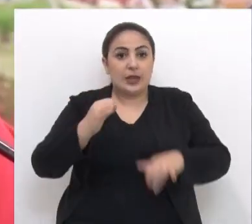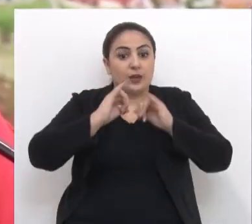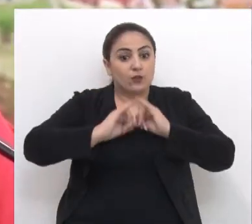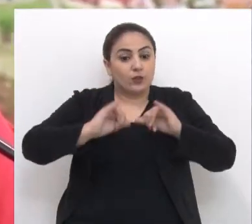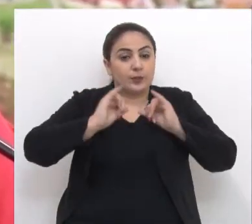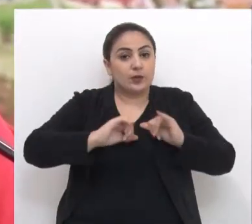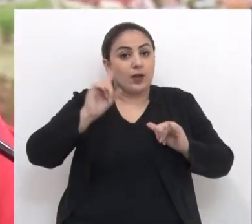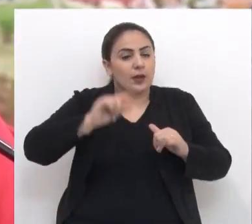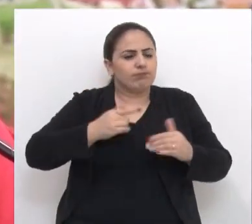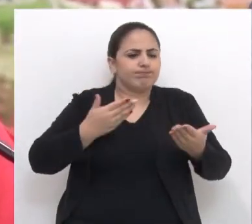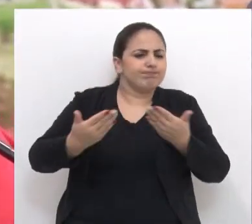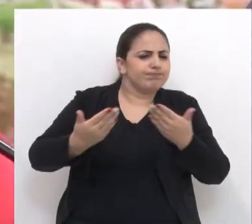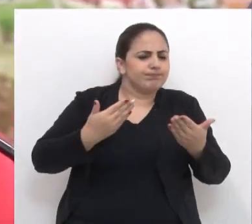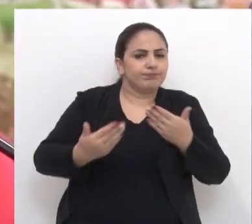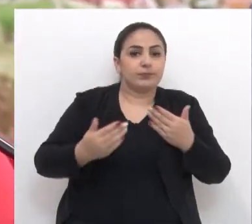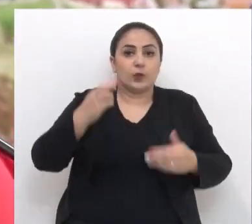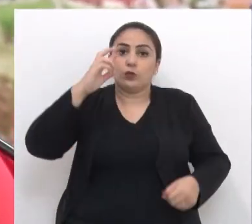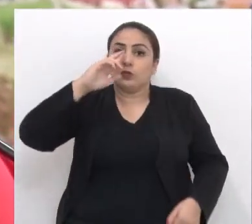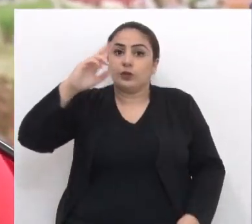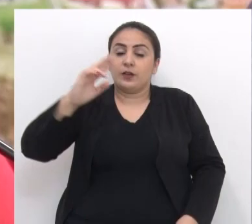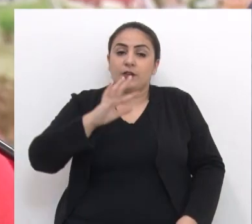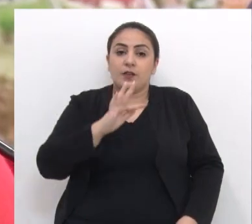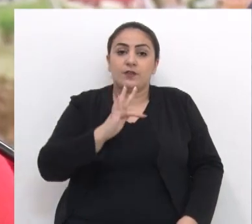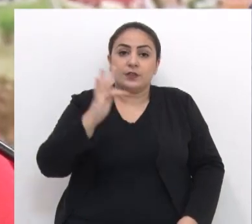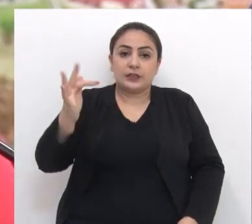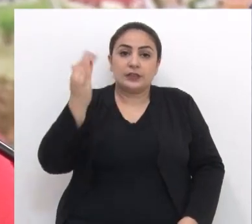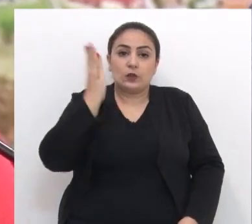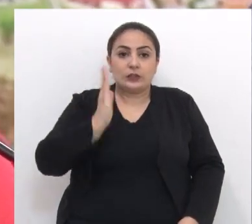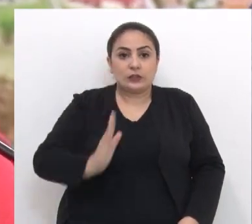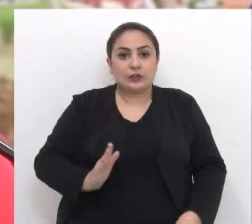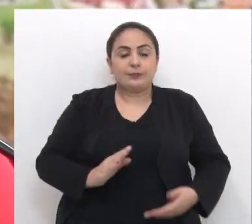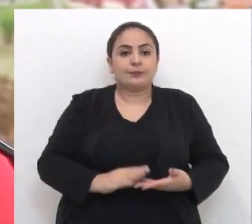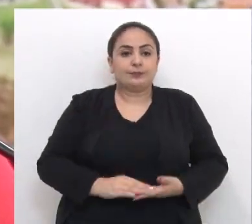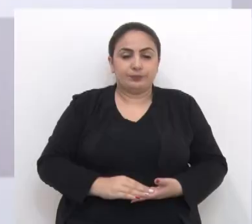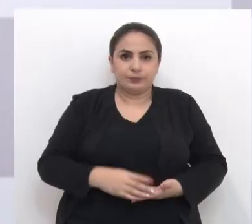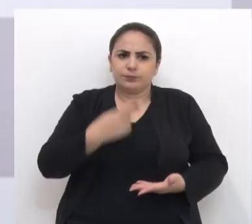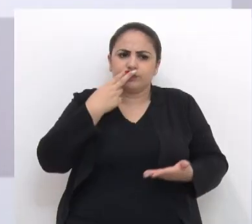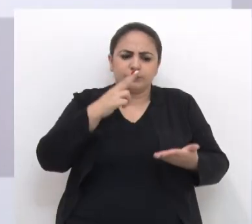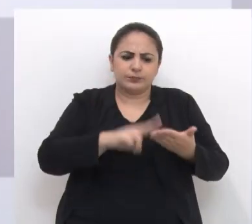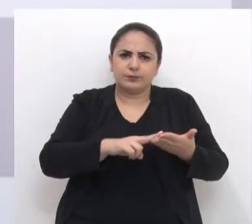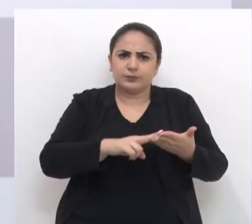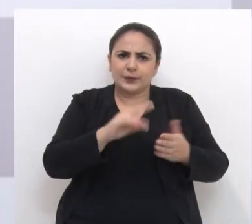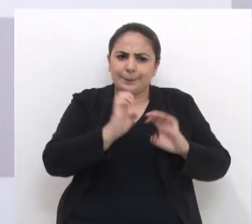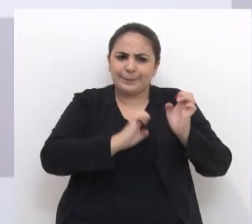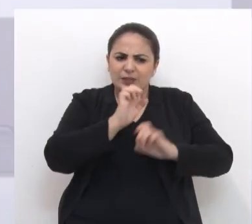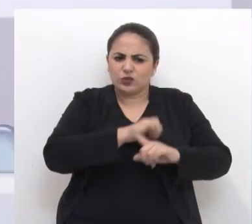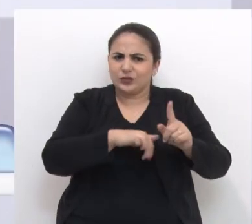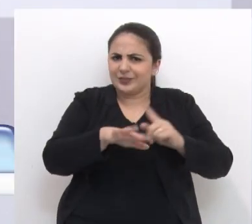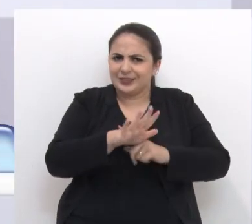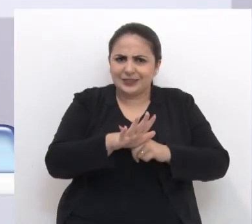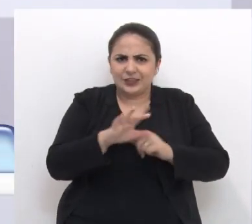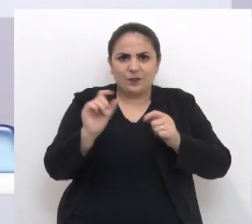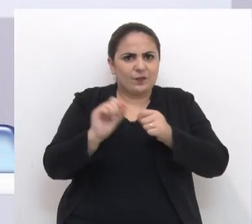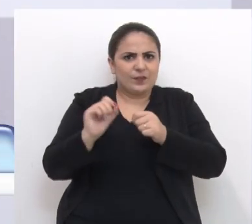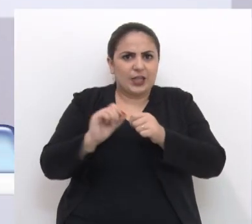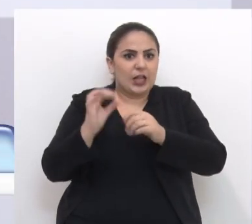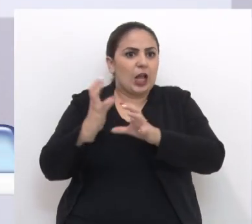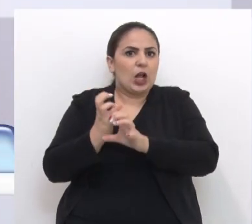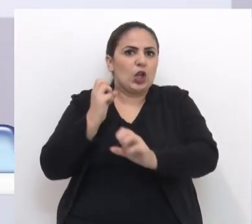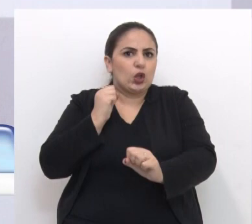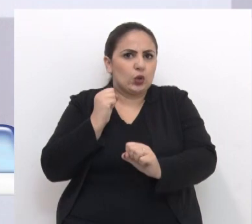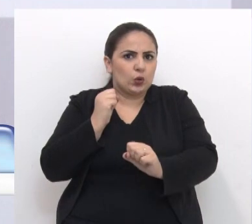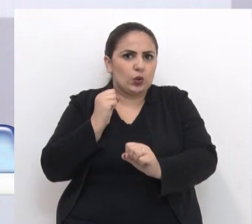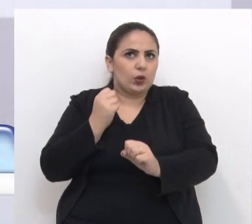a informação é contestada pelo diretor da Federação Nacional. O Correio é uma empresa social. Ela não é feita para